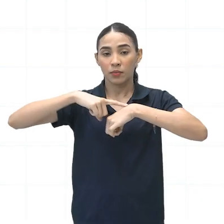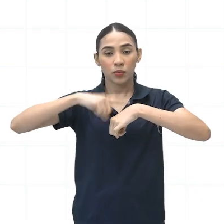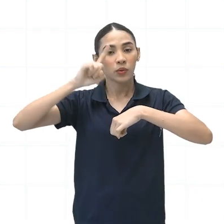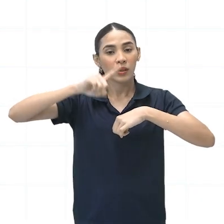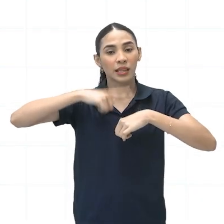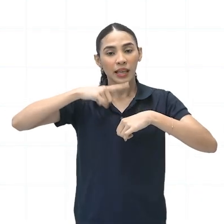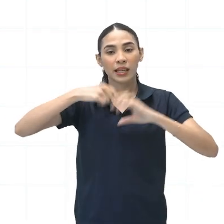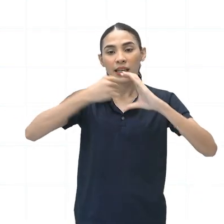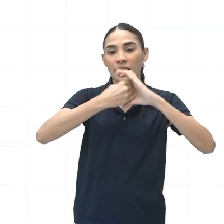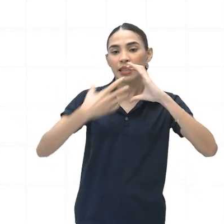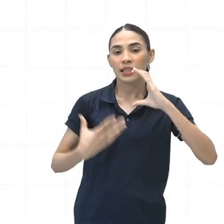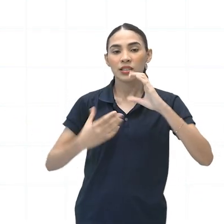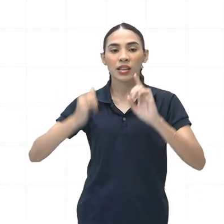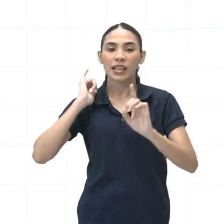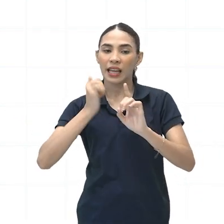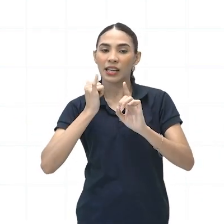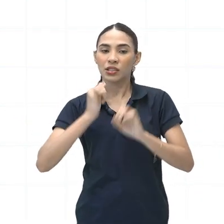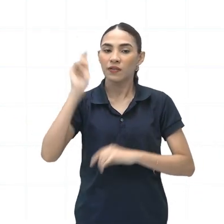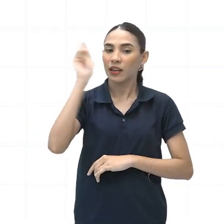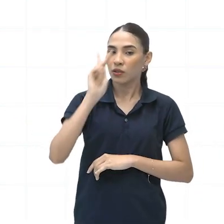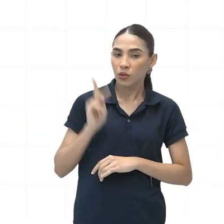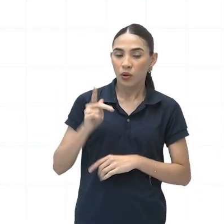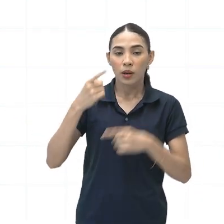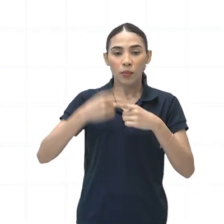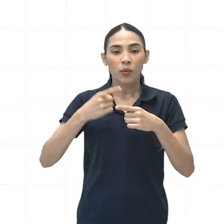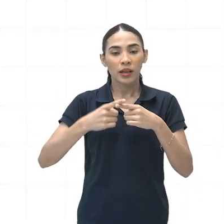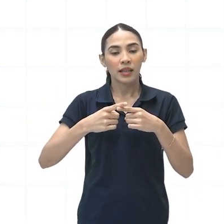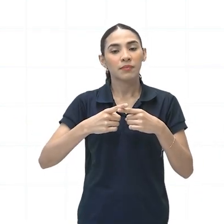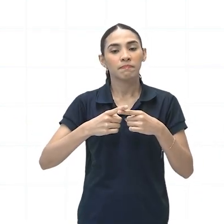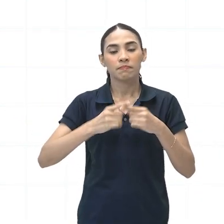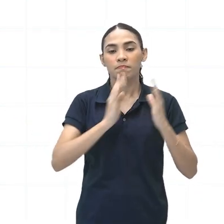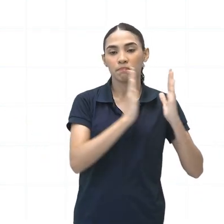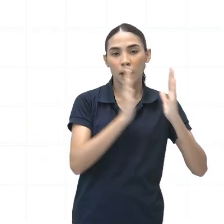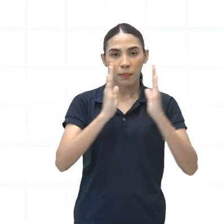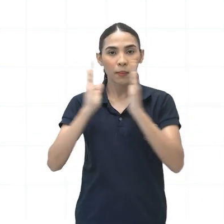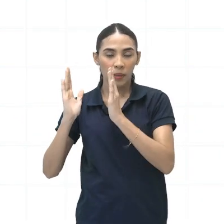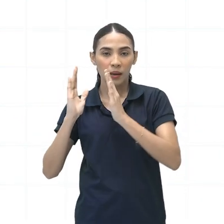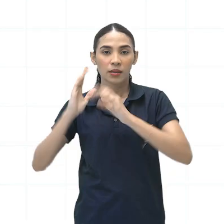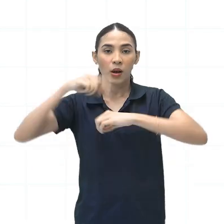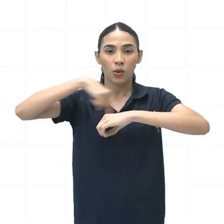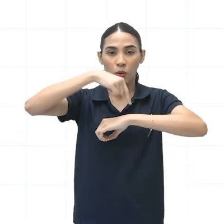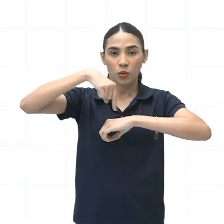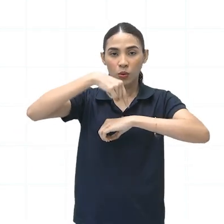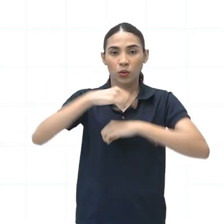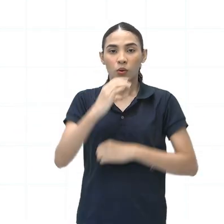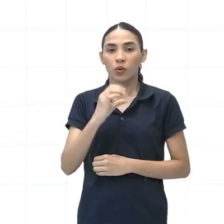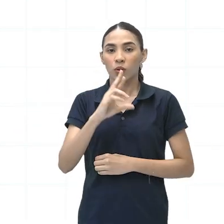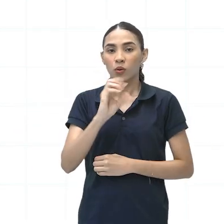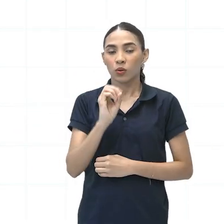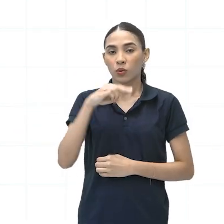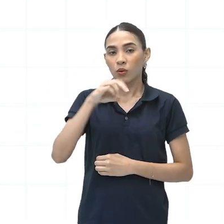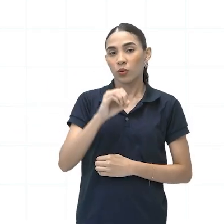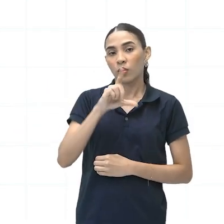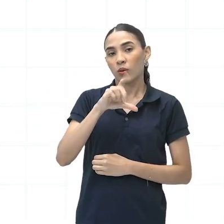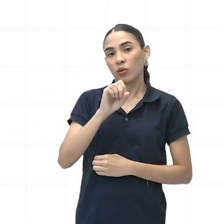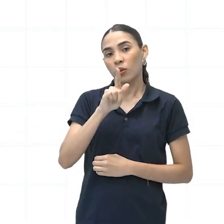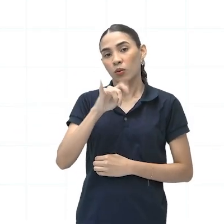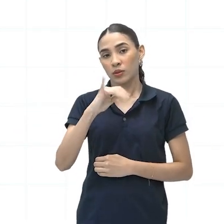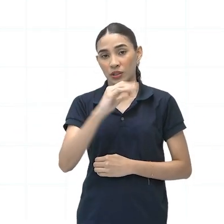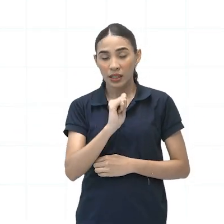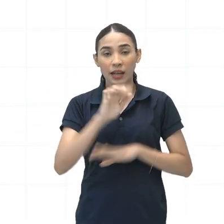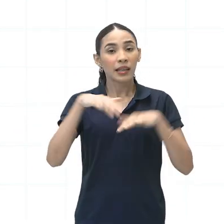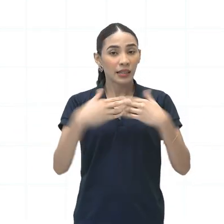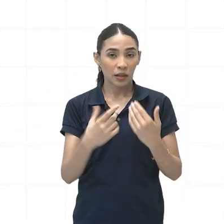narrativa histórica por ser uma sequência cronológica. Então, existe essa parte da definição